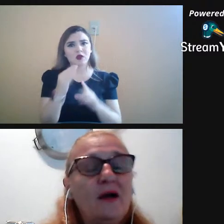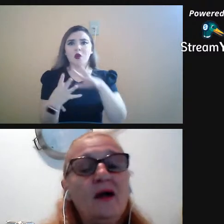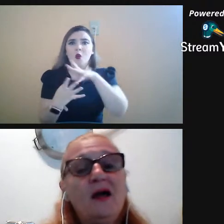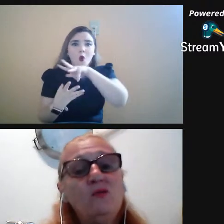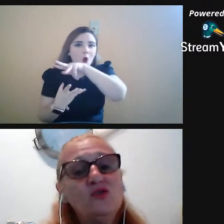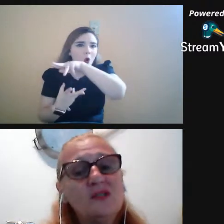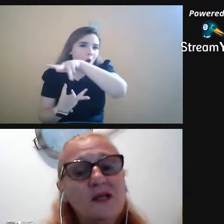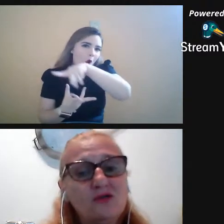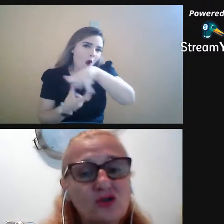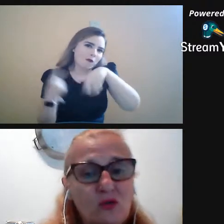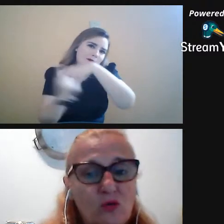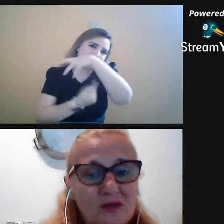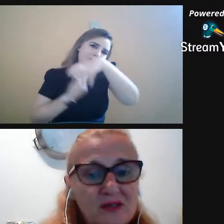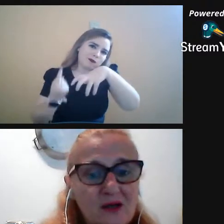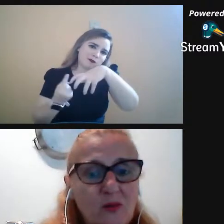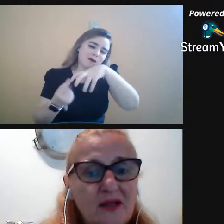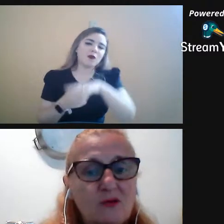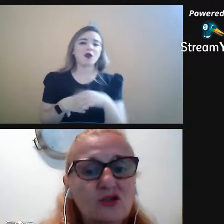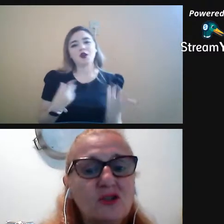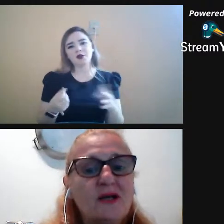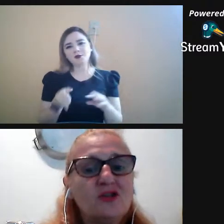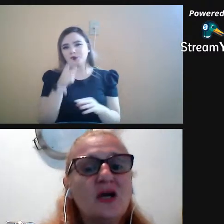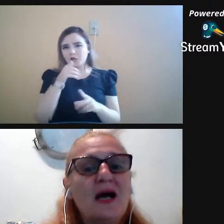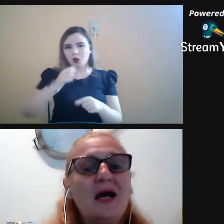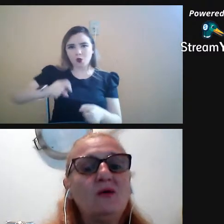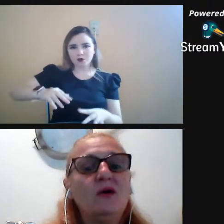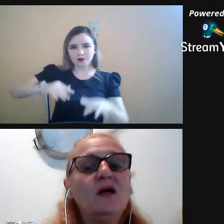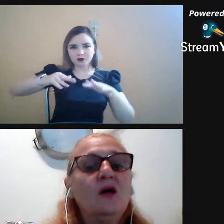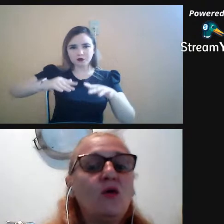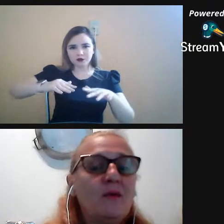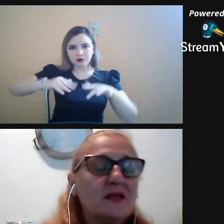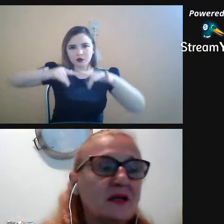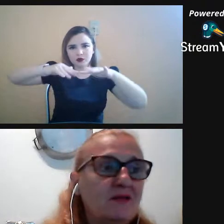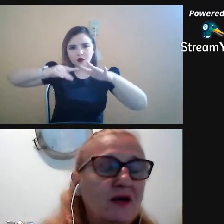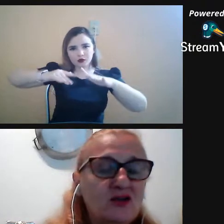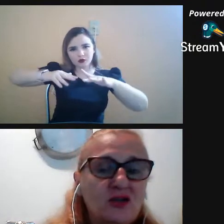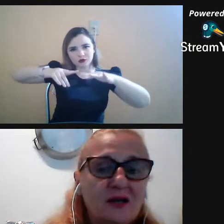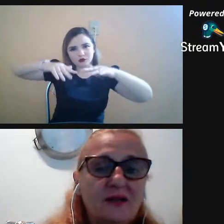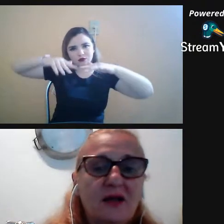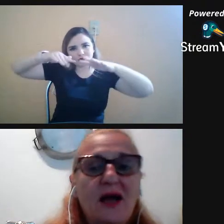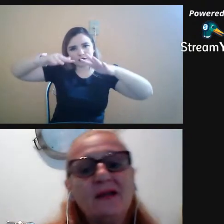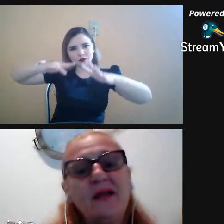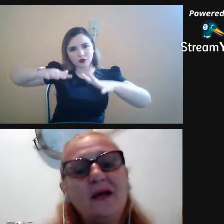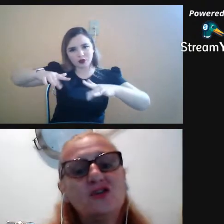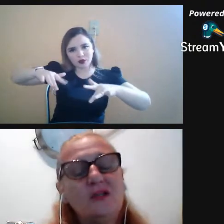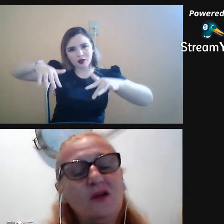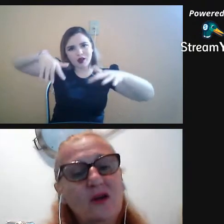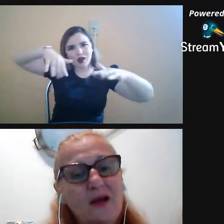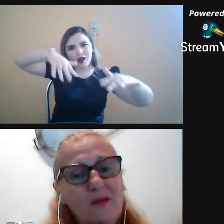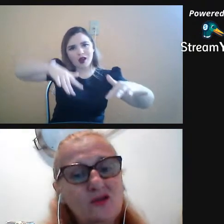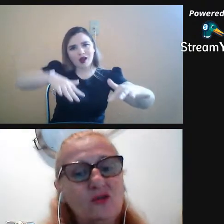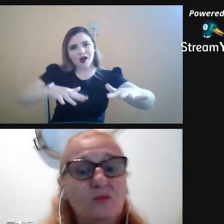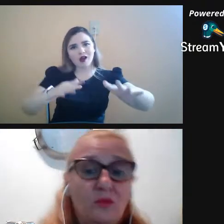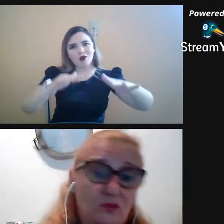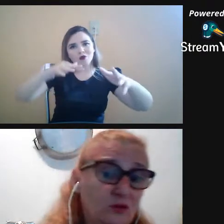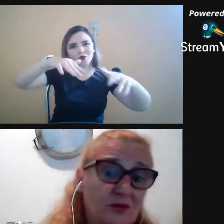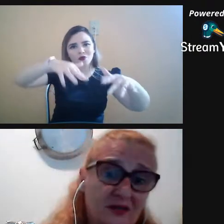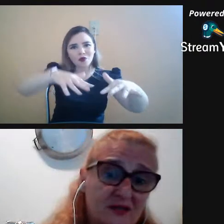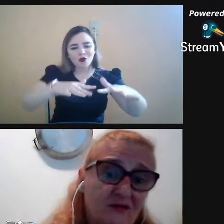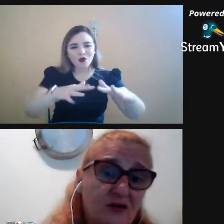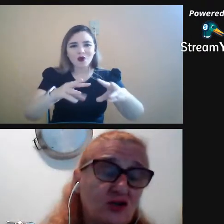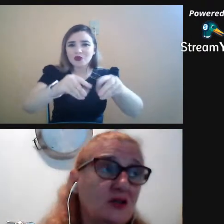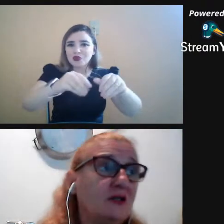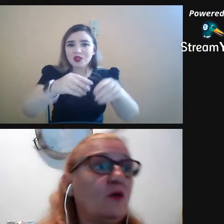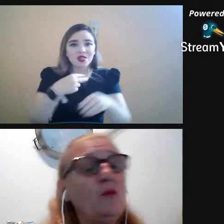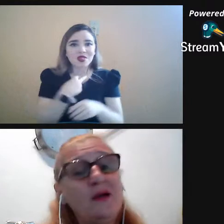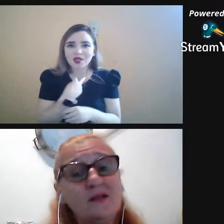vou ter... Os oceanos estão começando a aumentar a quantidade de água, começa a invadir terras que, teoricamente, não poderiam